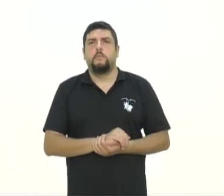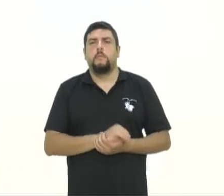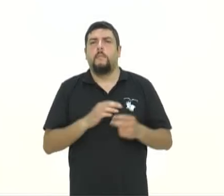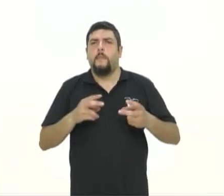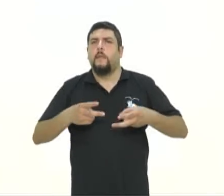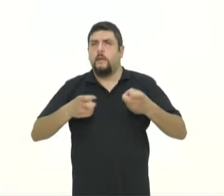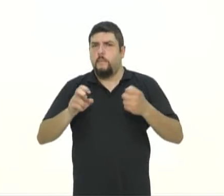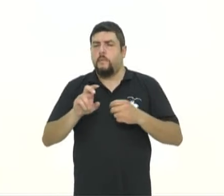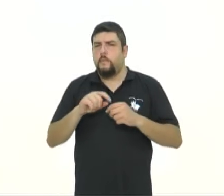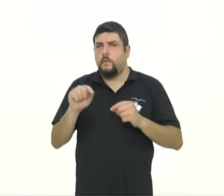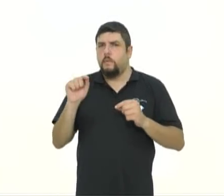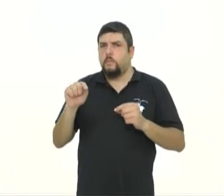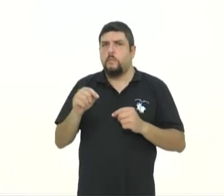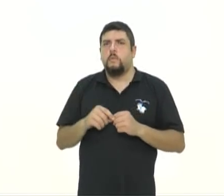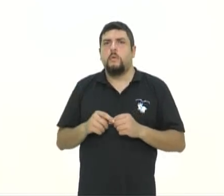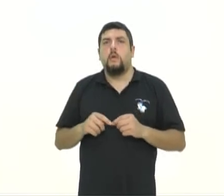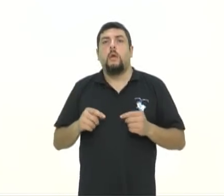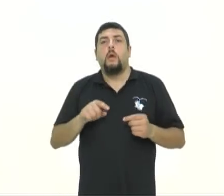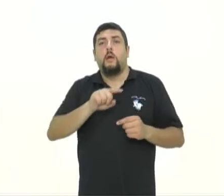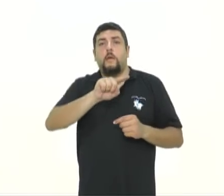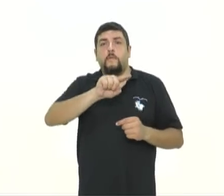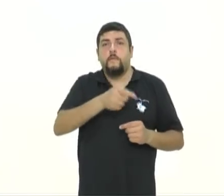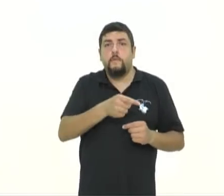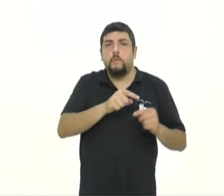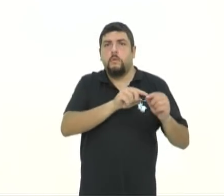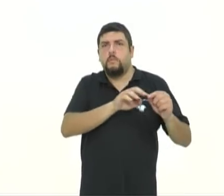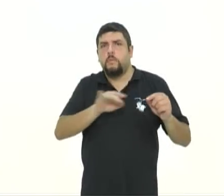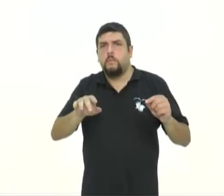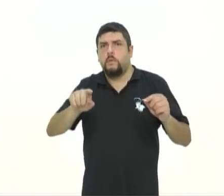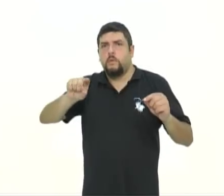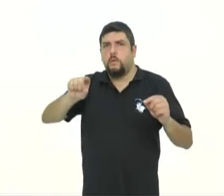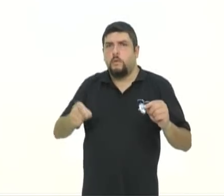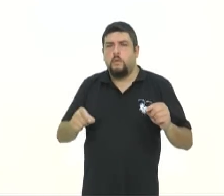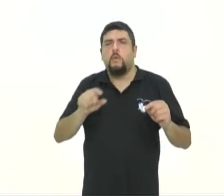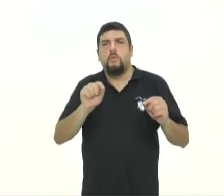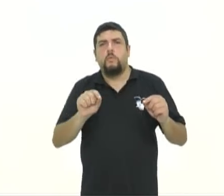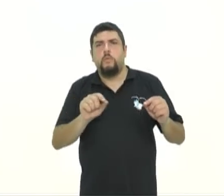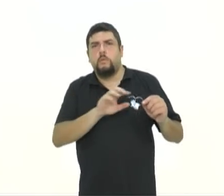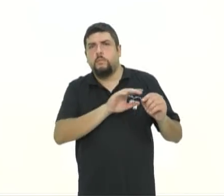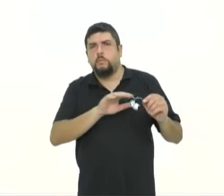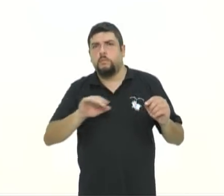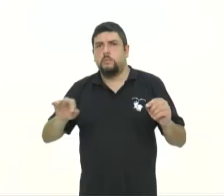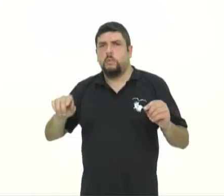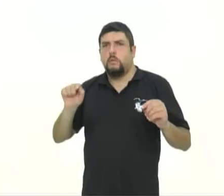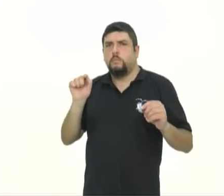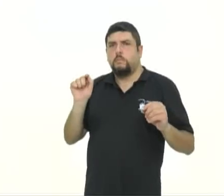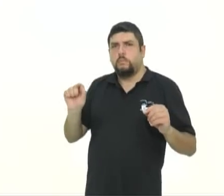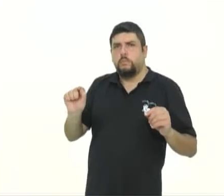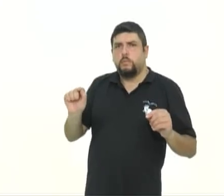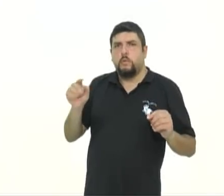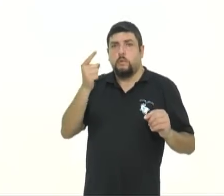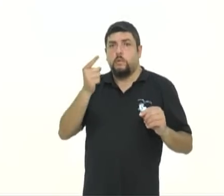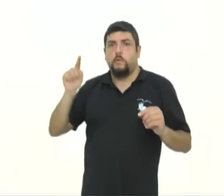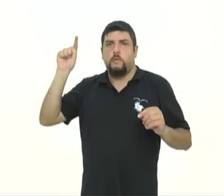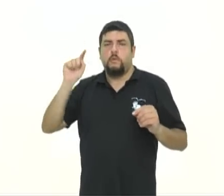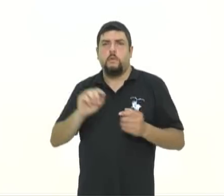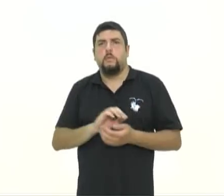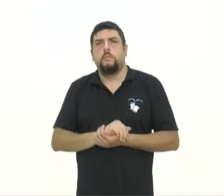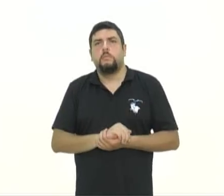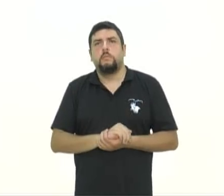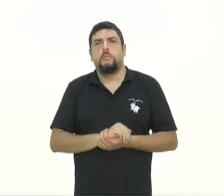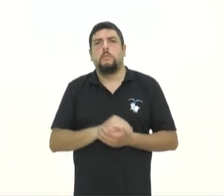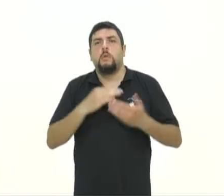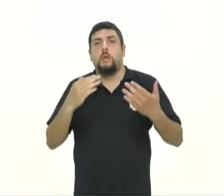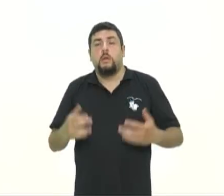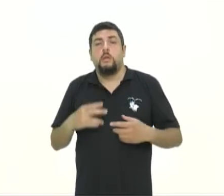da vírgula para explicar e do ponto final para encerrar uma reflexão, uma informação, etc. Né? Então aqui, sua origem